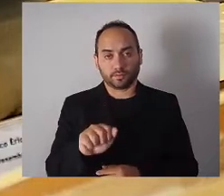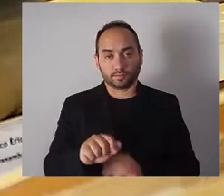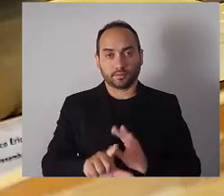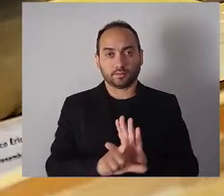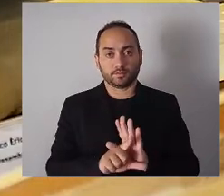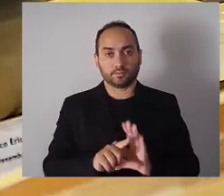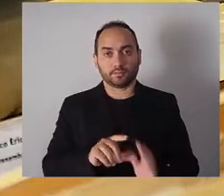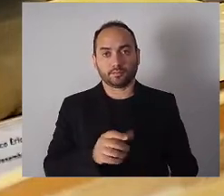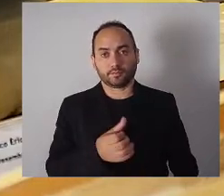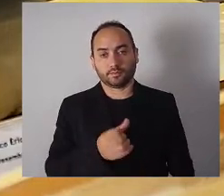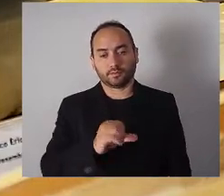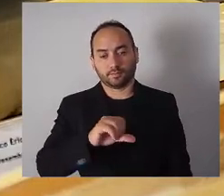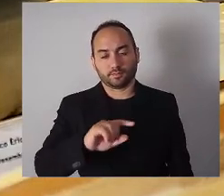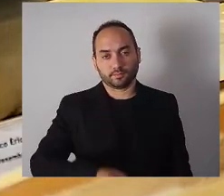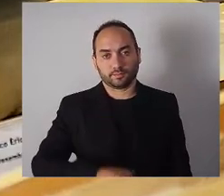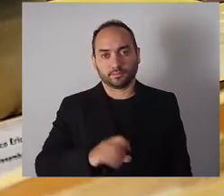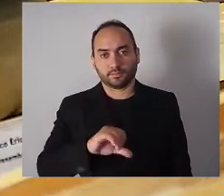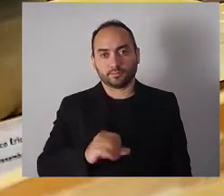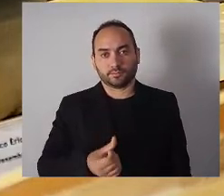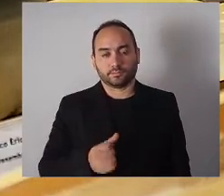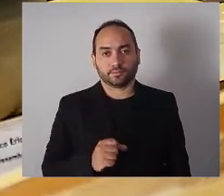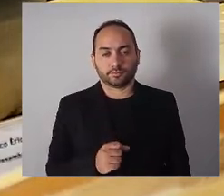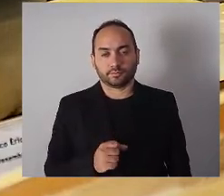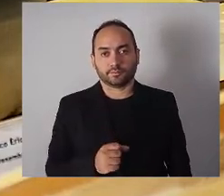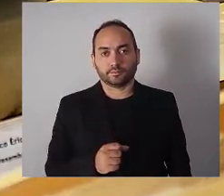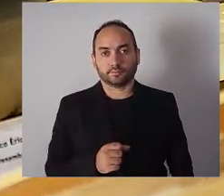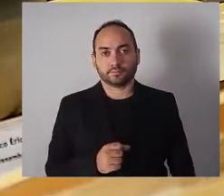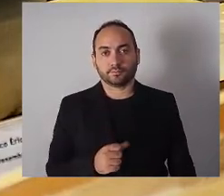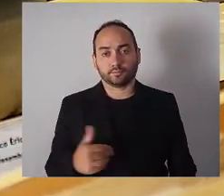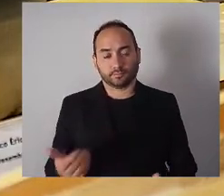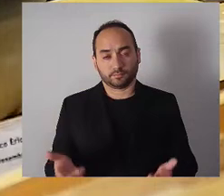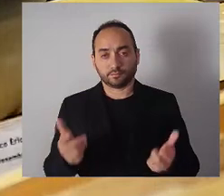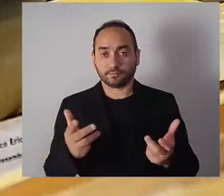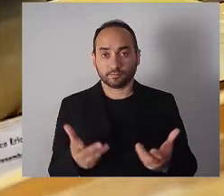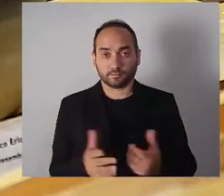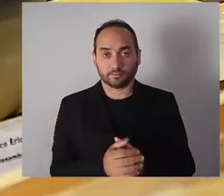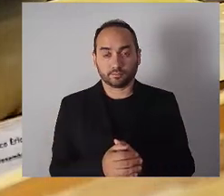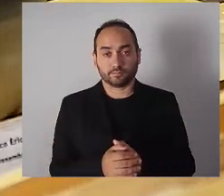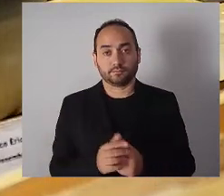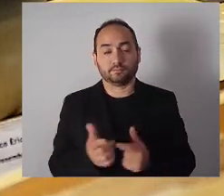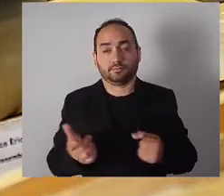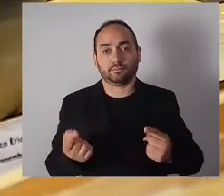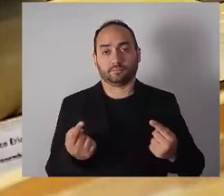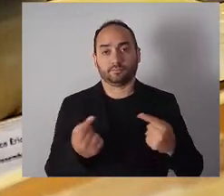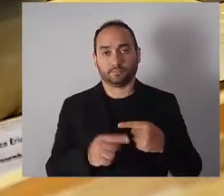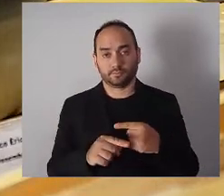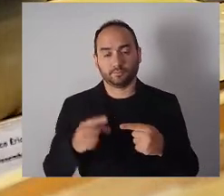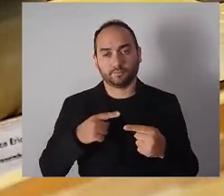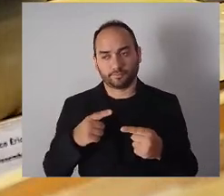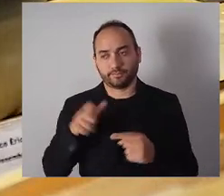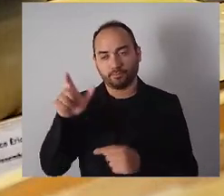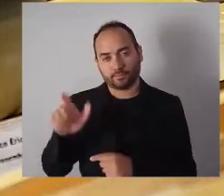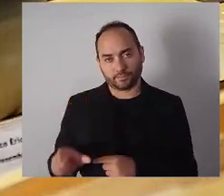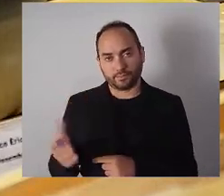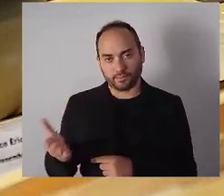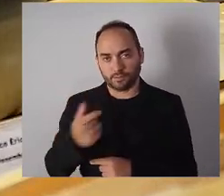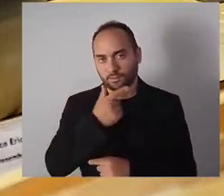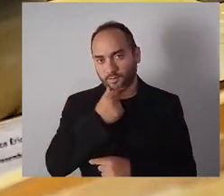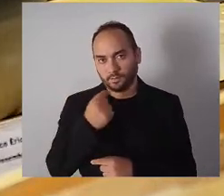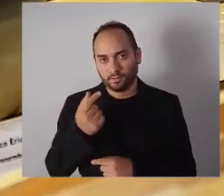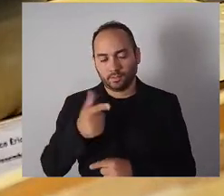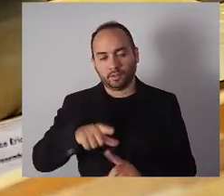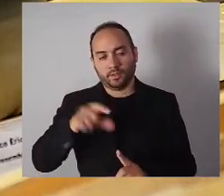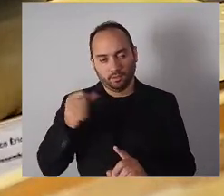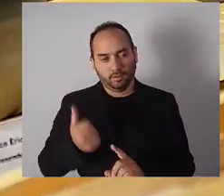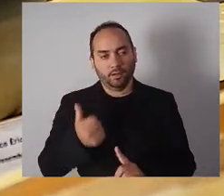Lei 9.096. De fato, é incontroverso nos autos que Henrique Mauro se elegeu primeiro suplente para o